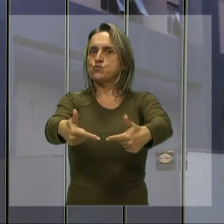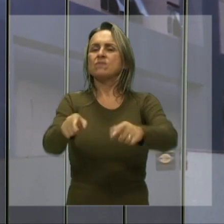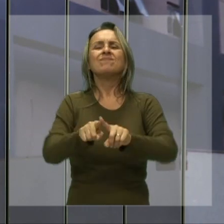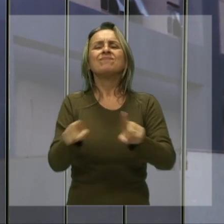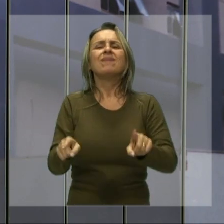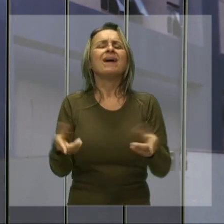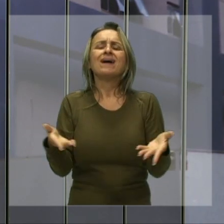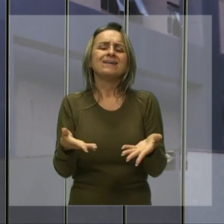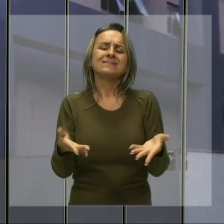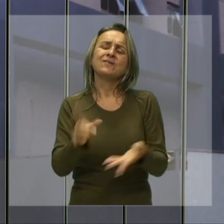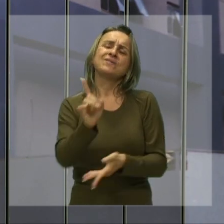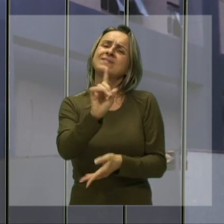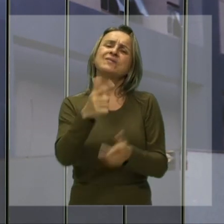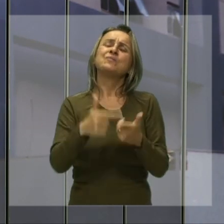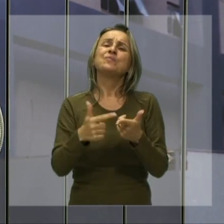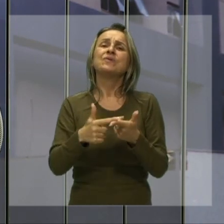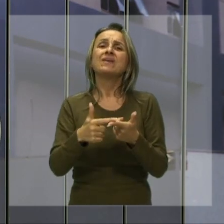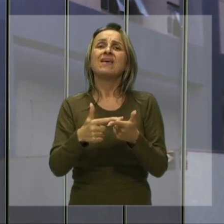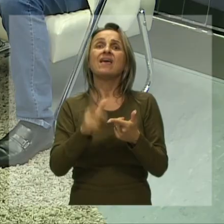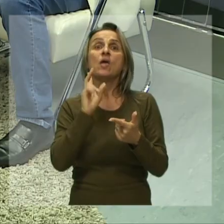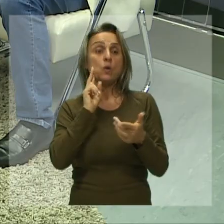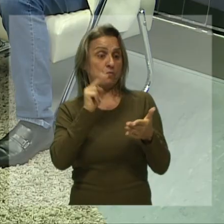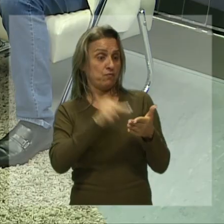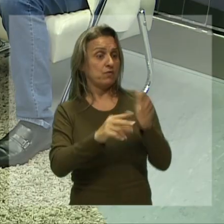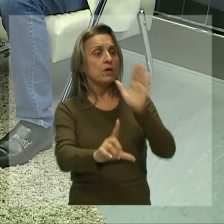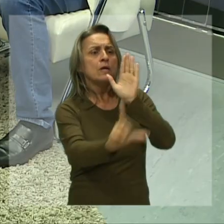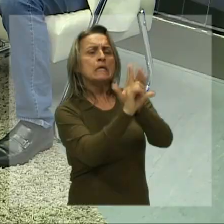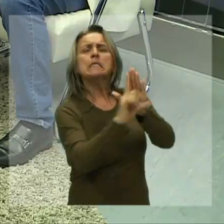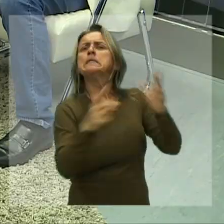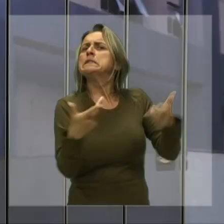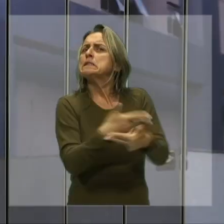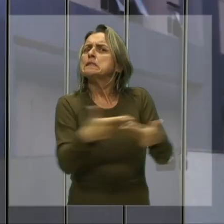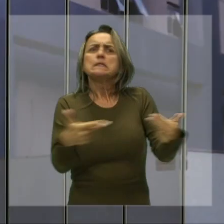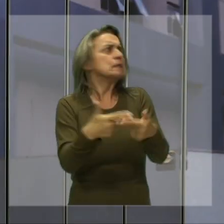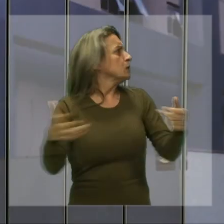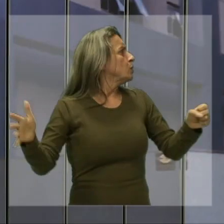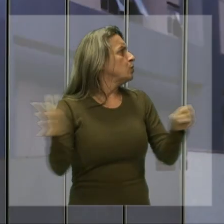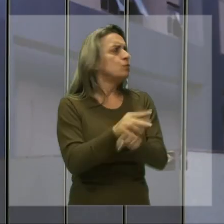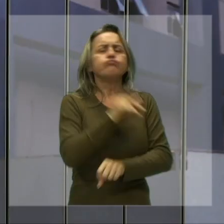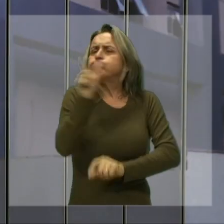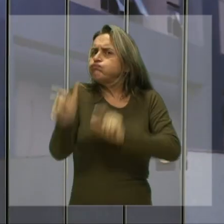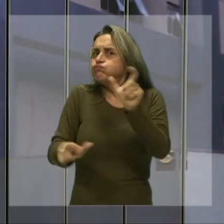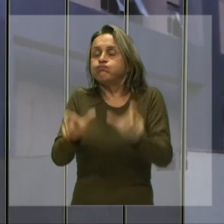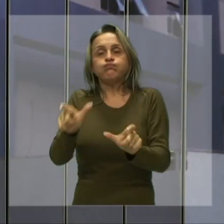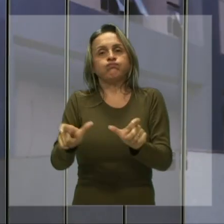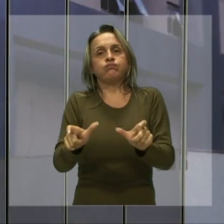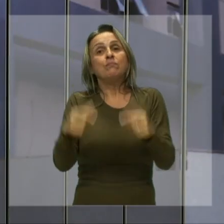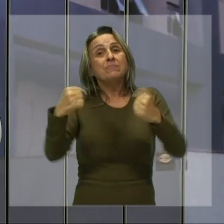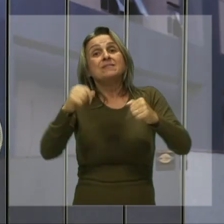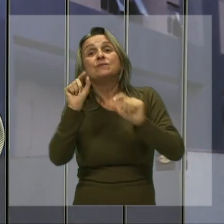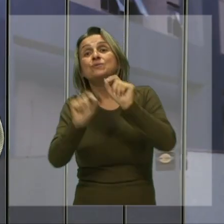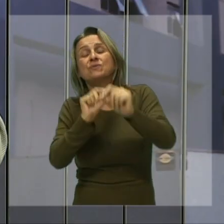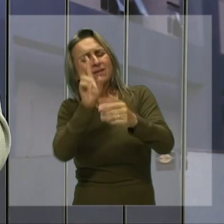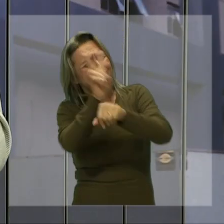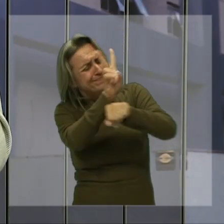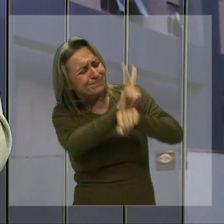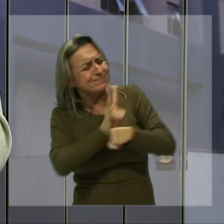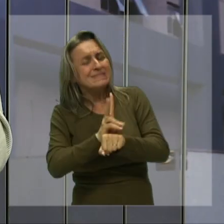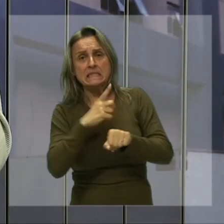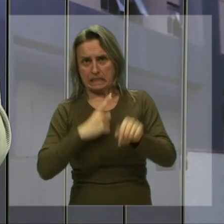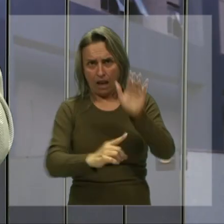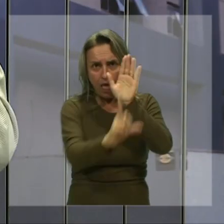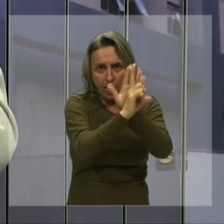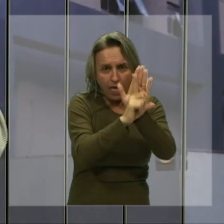de que nós temos muita lei. Eu acabei de falar aqui, né? A gente tem lei demais. O que a gente precisa é fiscalizar para essas leis serem